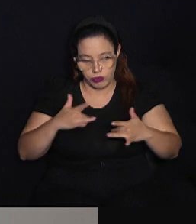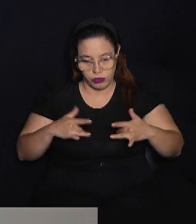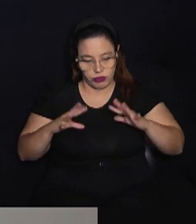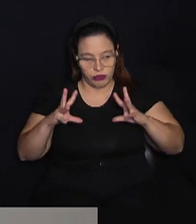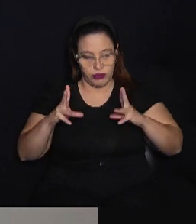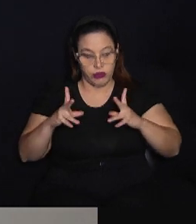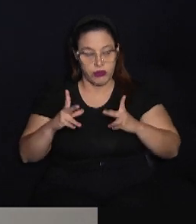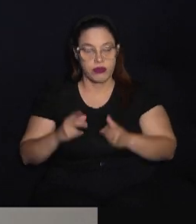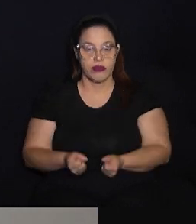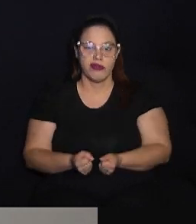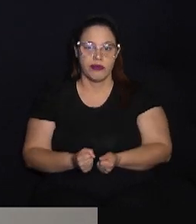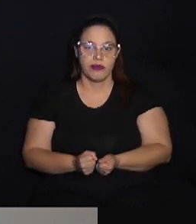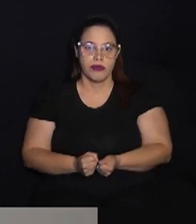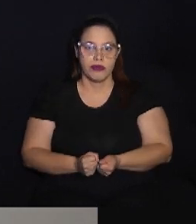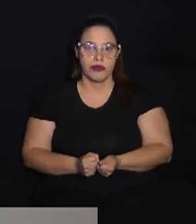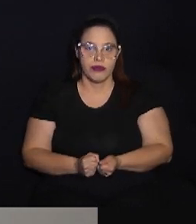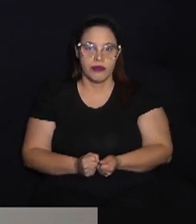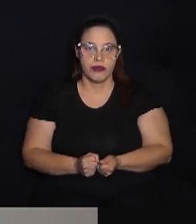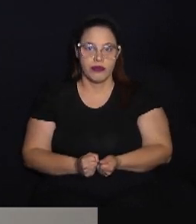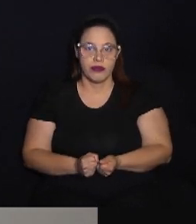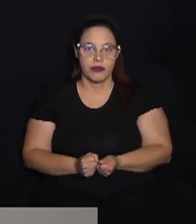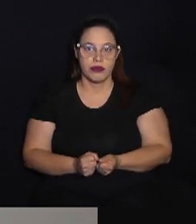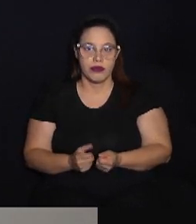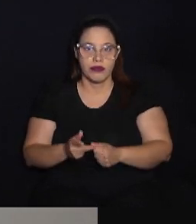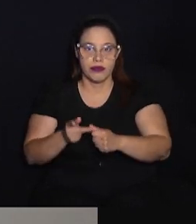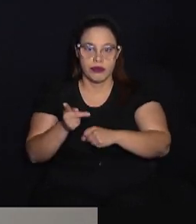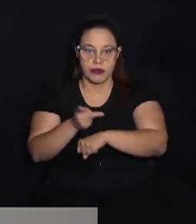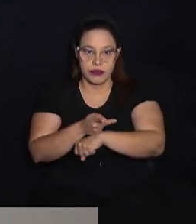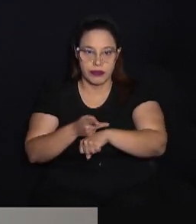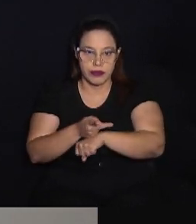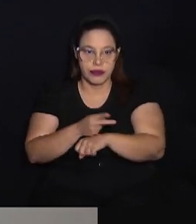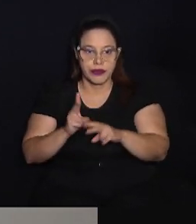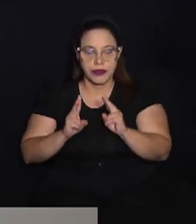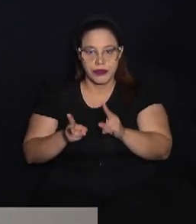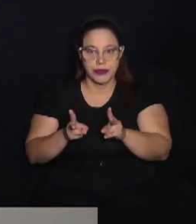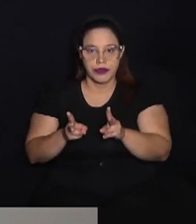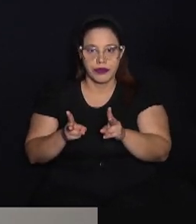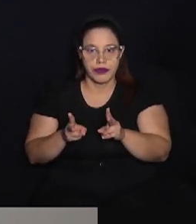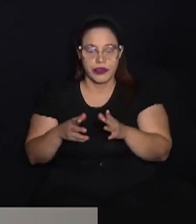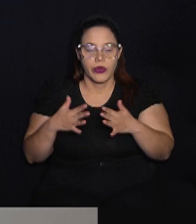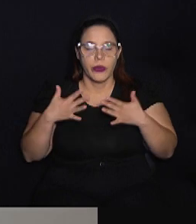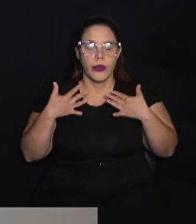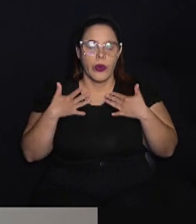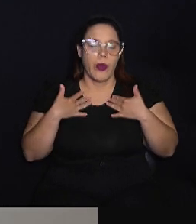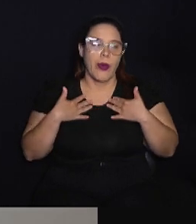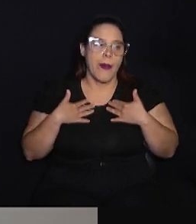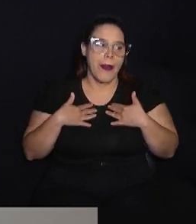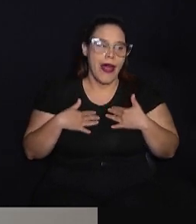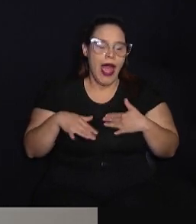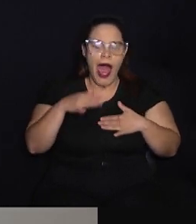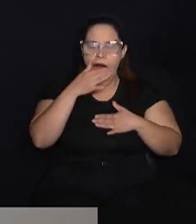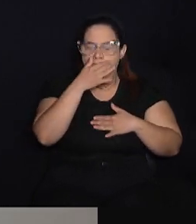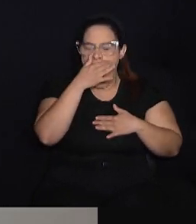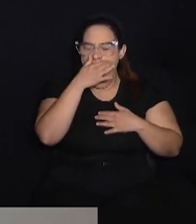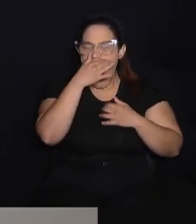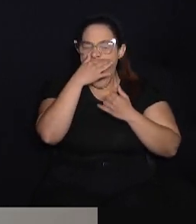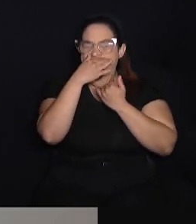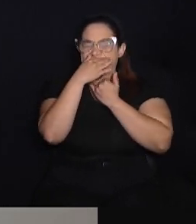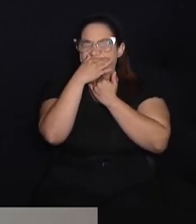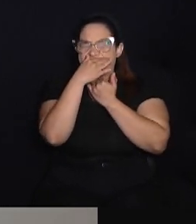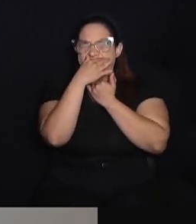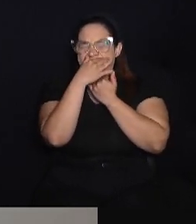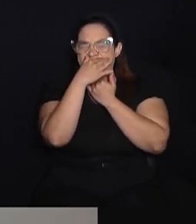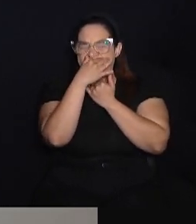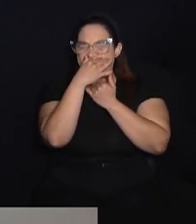é algo que a gente procura sempre fazer da forma mais branda possível. Por quê? O vitiligo não